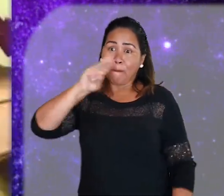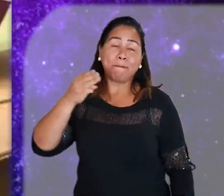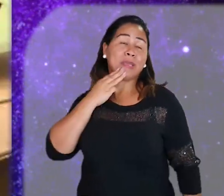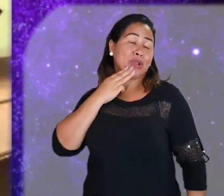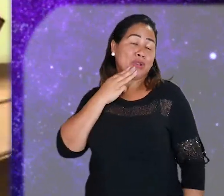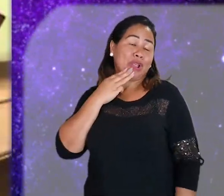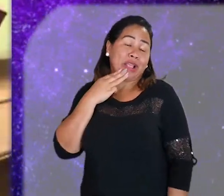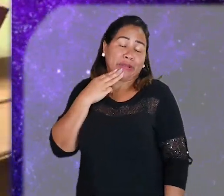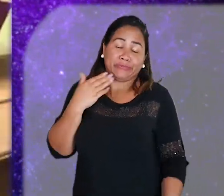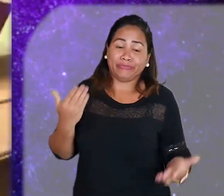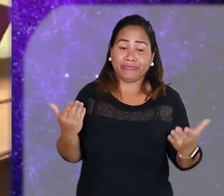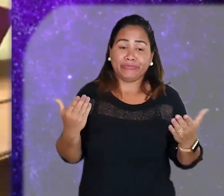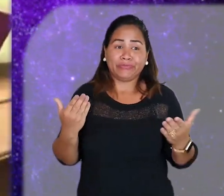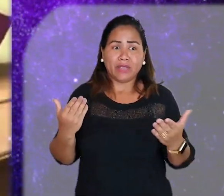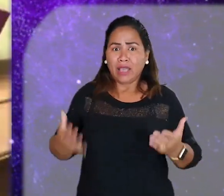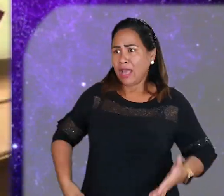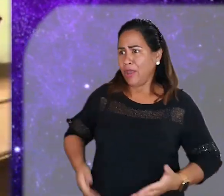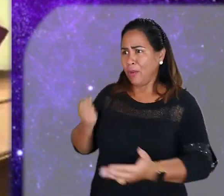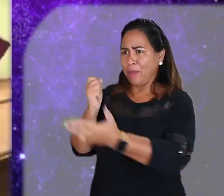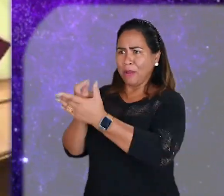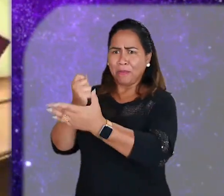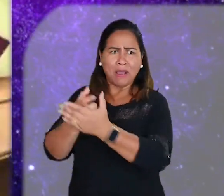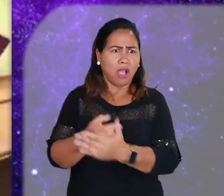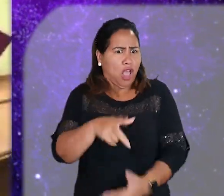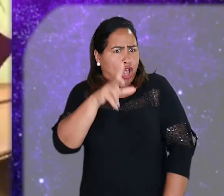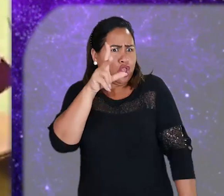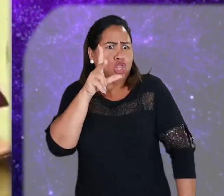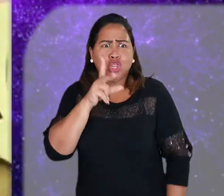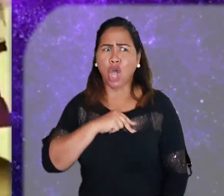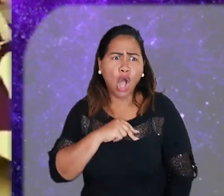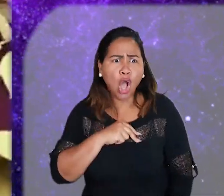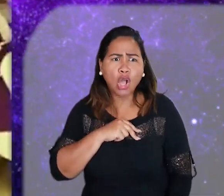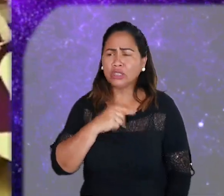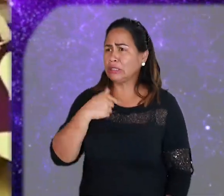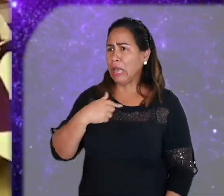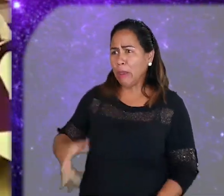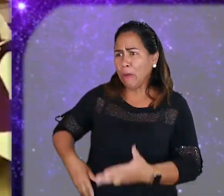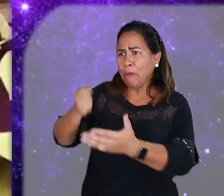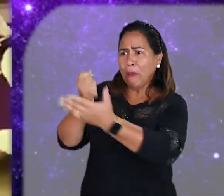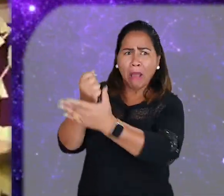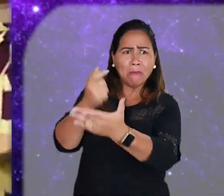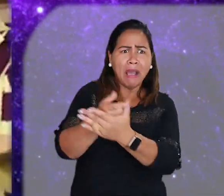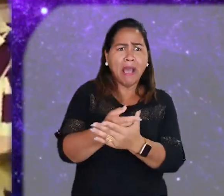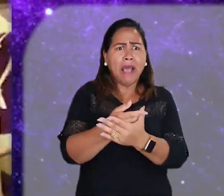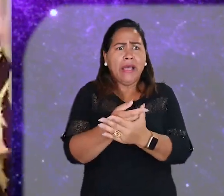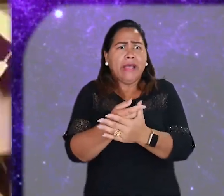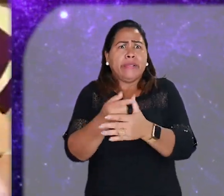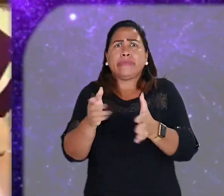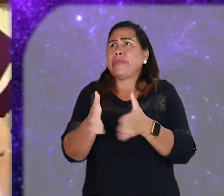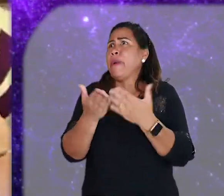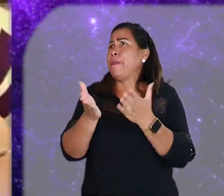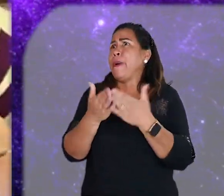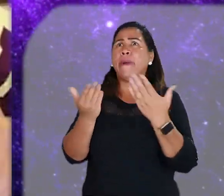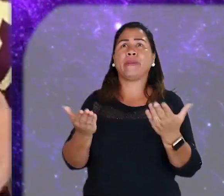nem fala meu Deus do céu quanto dinheiro eu gastei eu vou ficar pobre eu tô pobre amanhã não